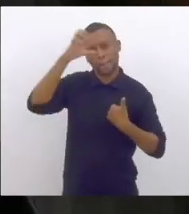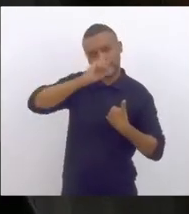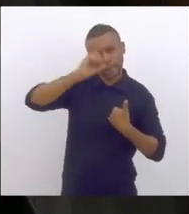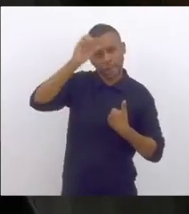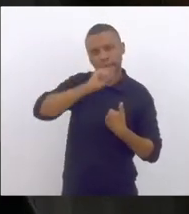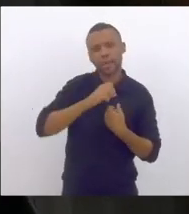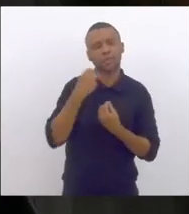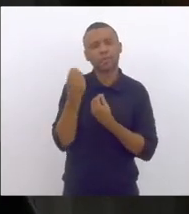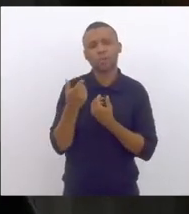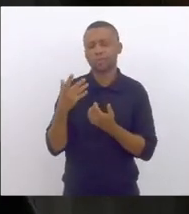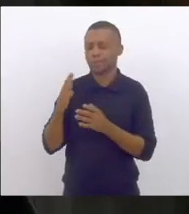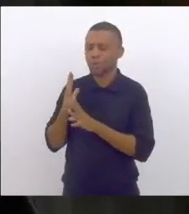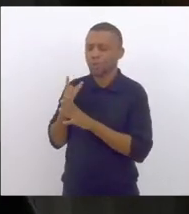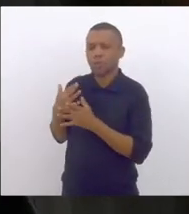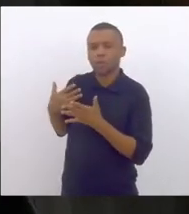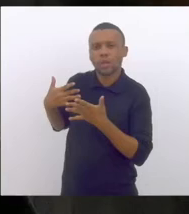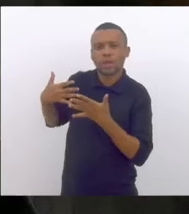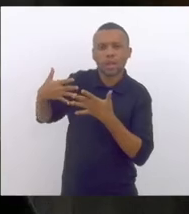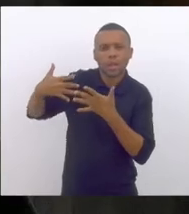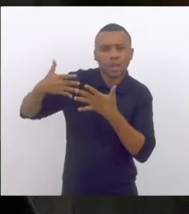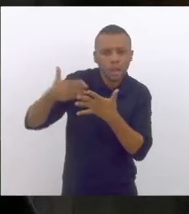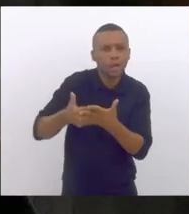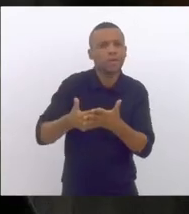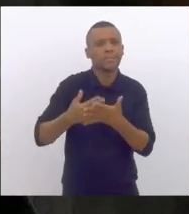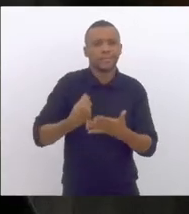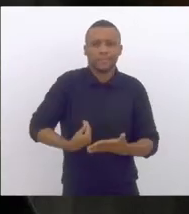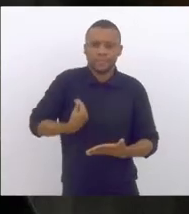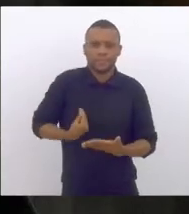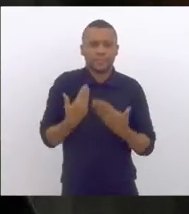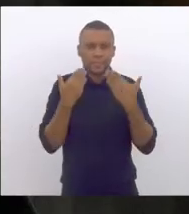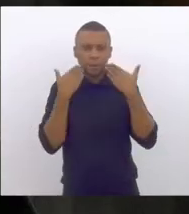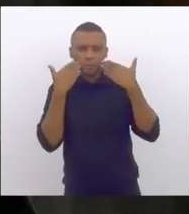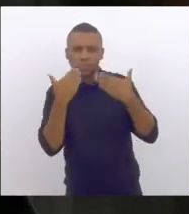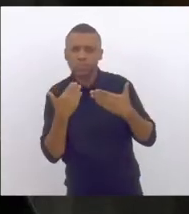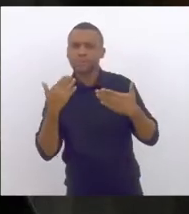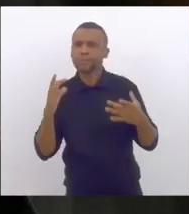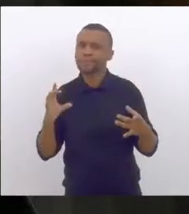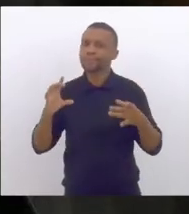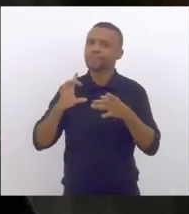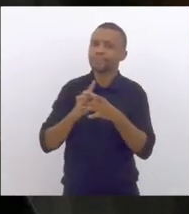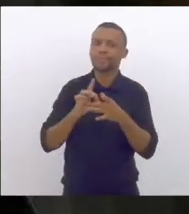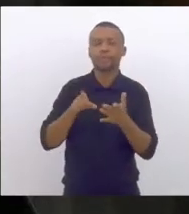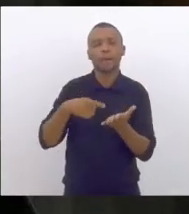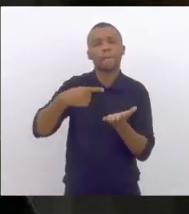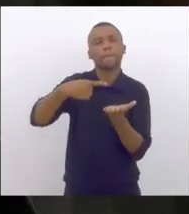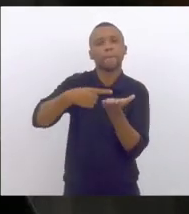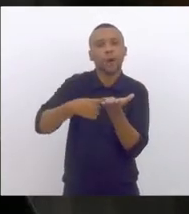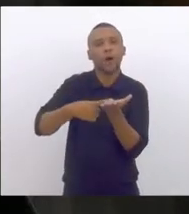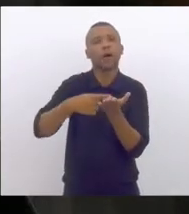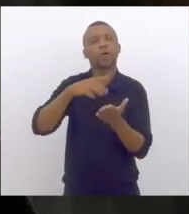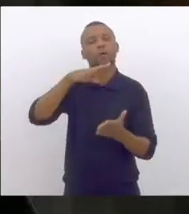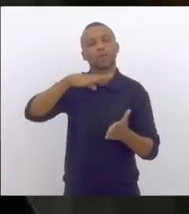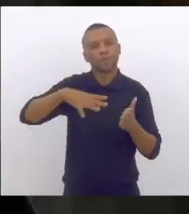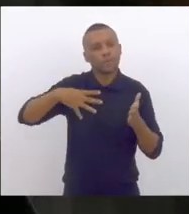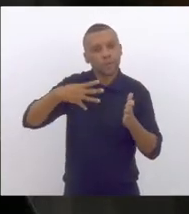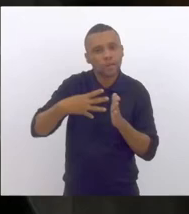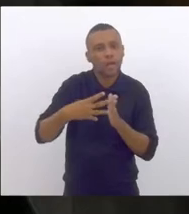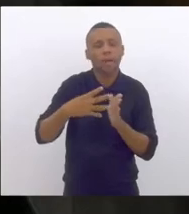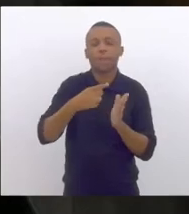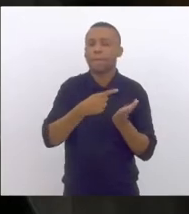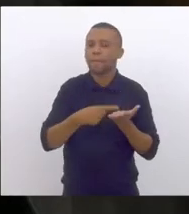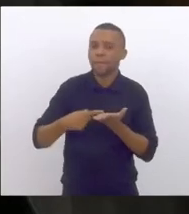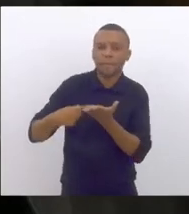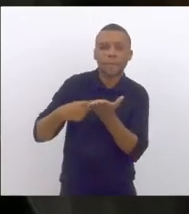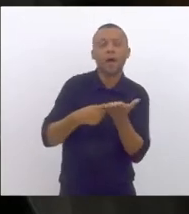transcurso pública durante alguns anos tem me envolvido diretamente com esse programa com as creches com as suas